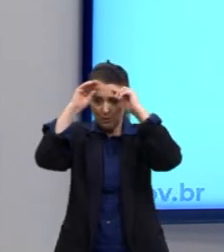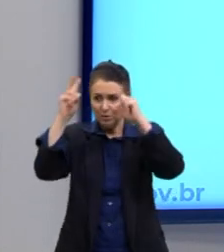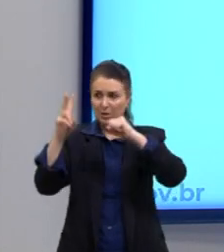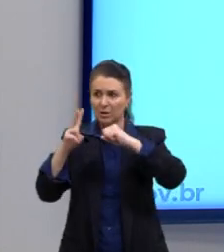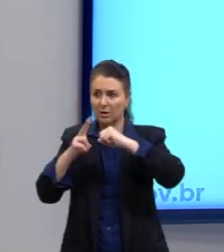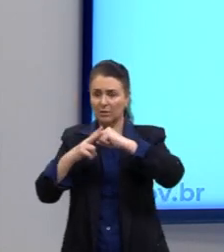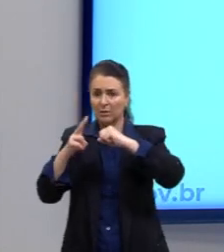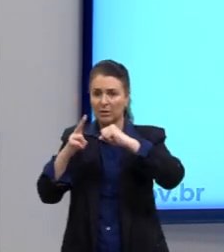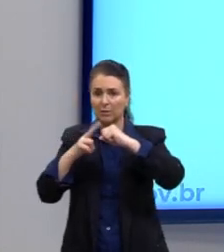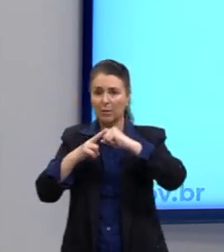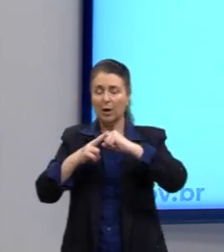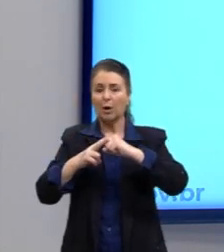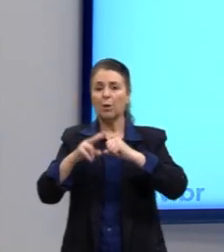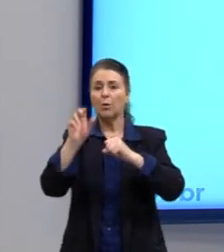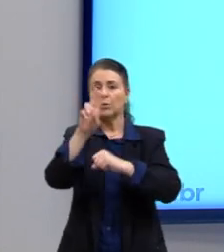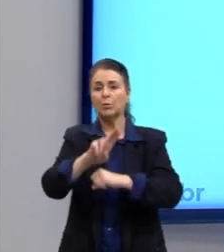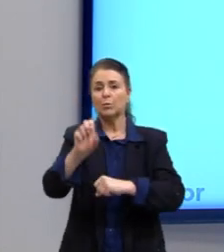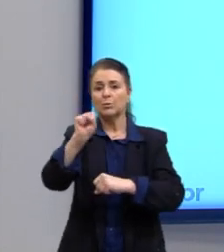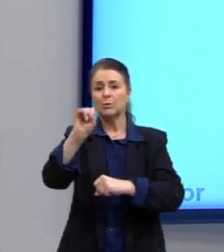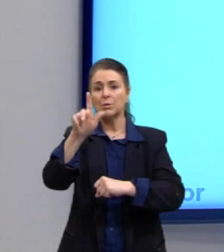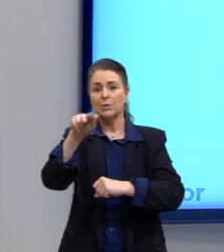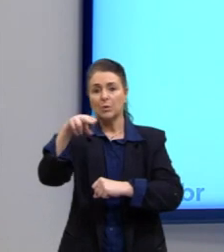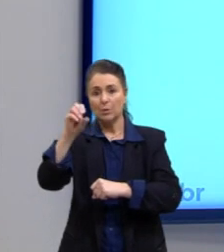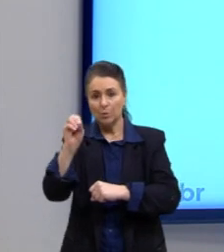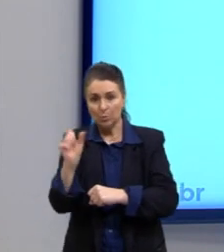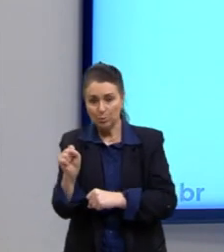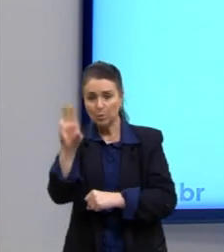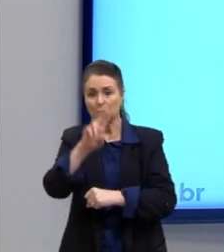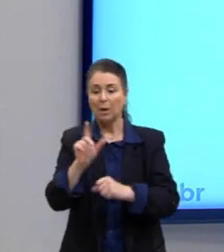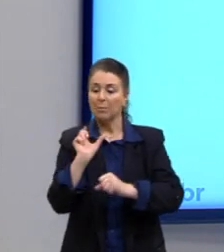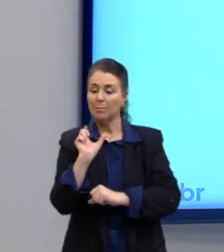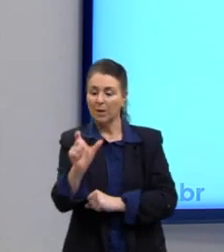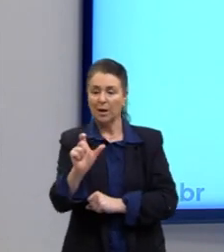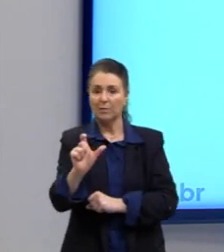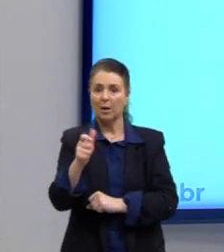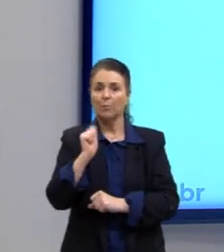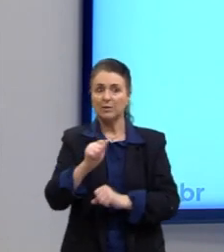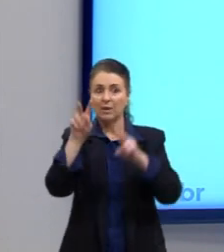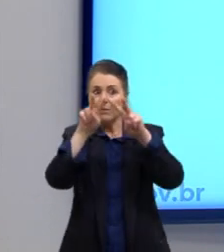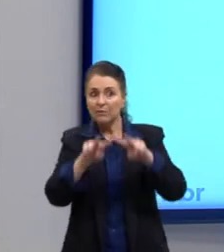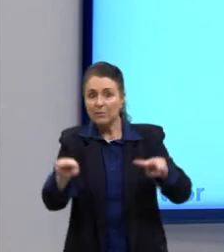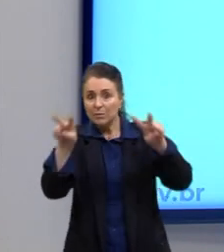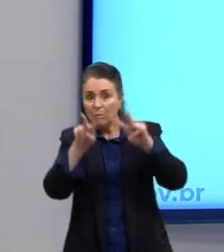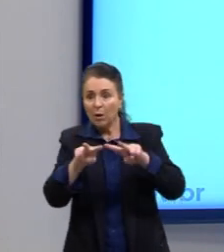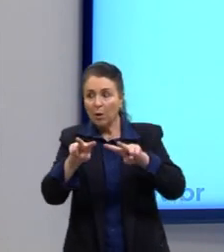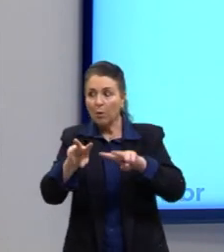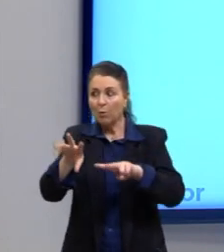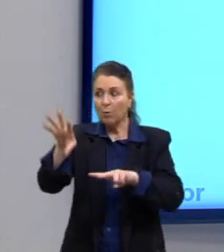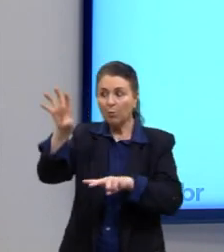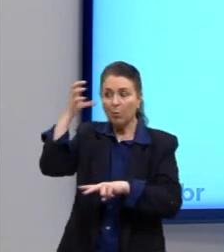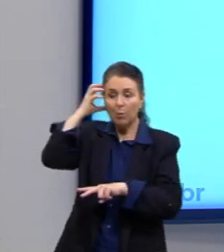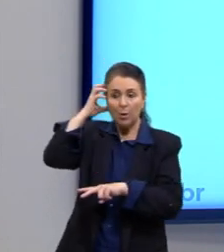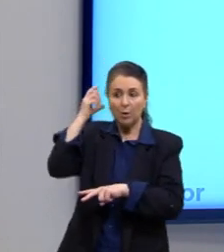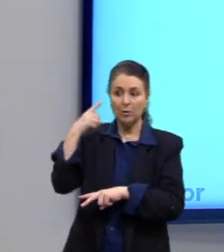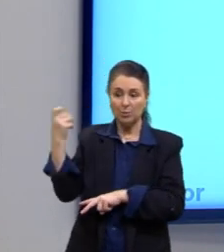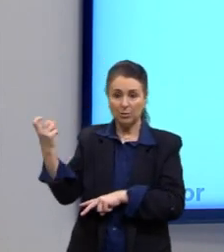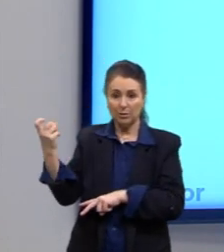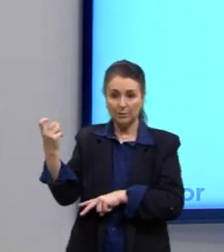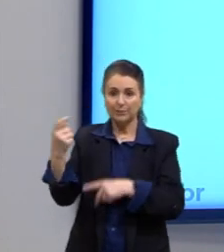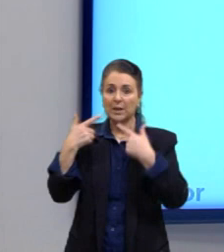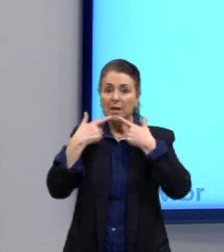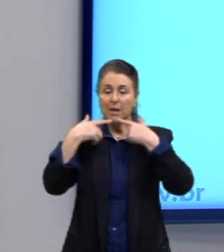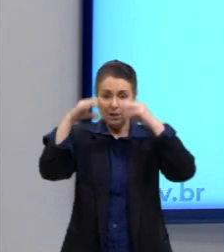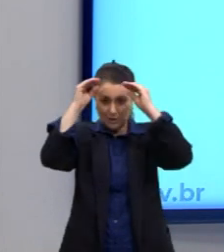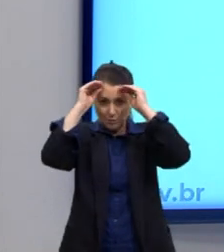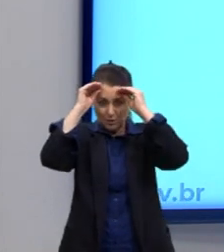ao signos que são formados por palavras eles podem ser sinais visuais e sonoros a linguagem verbal